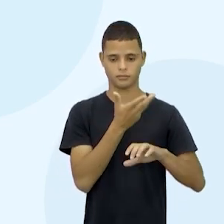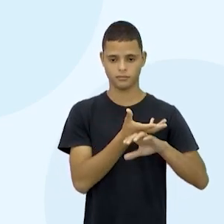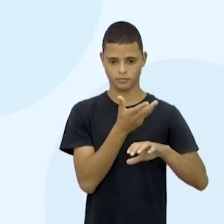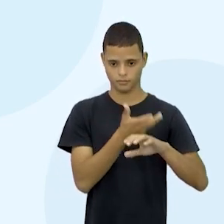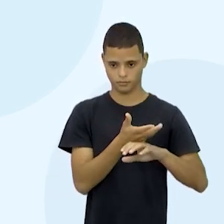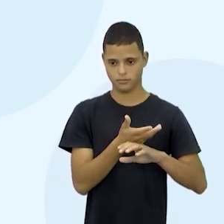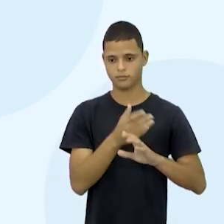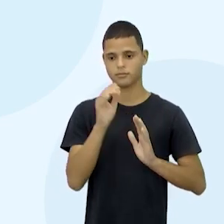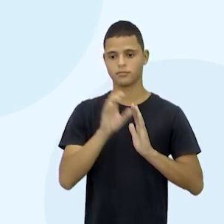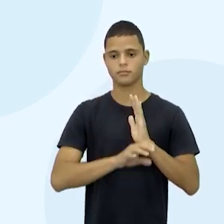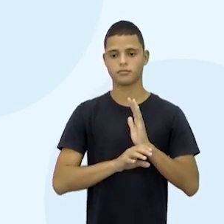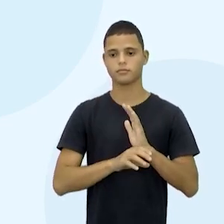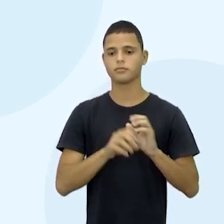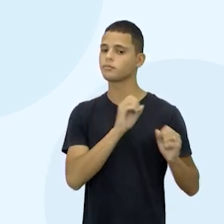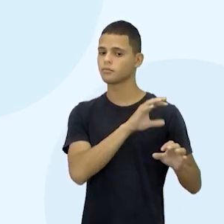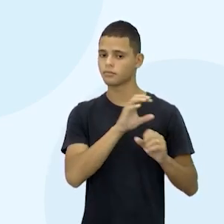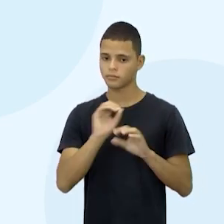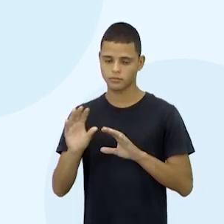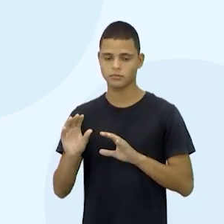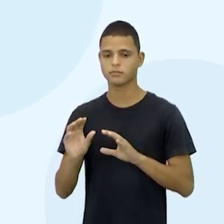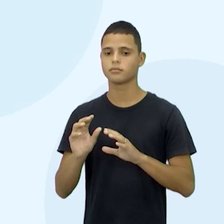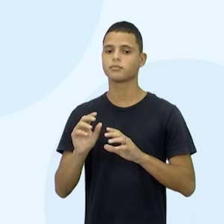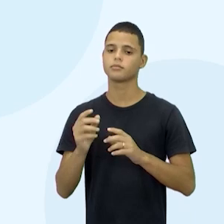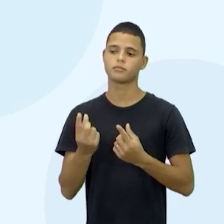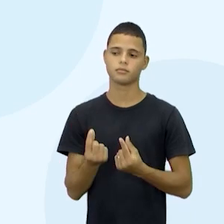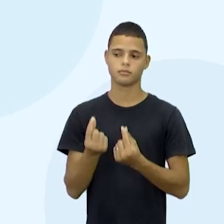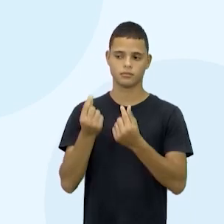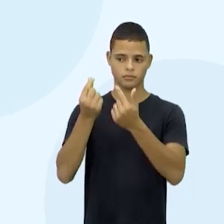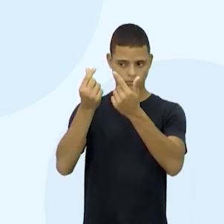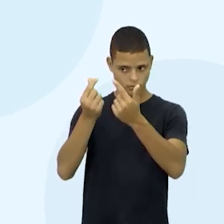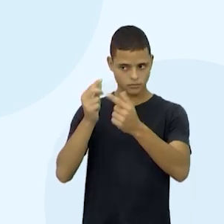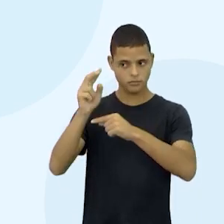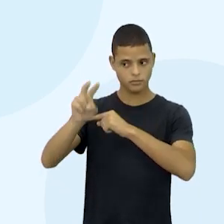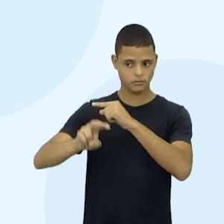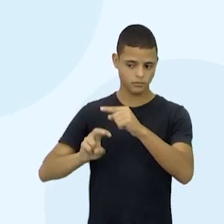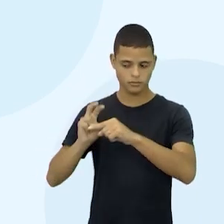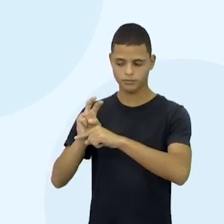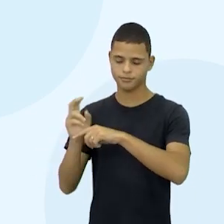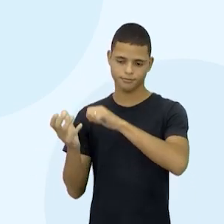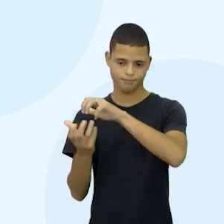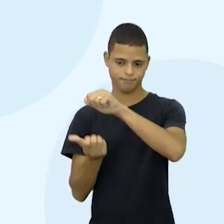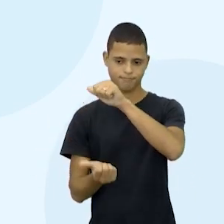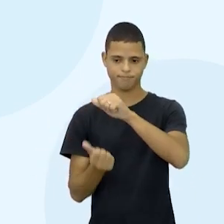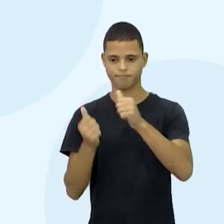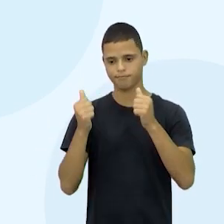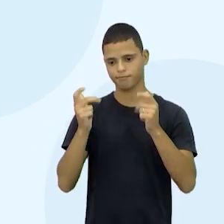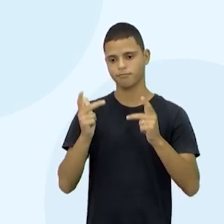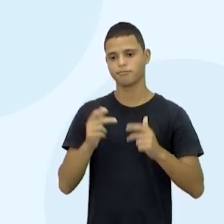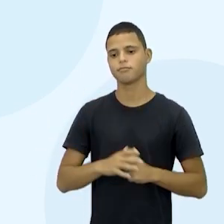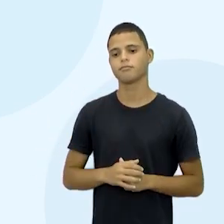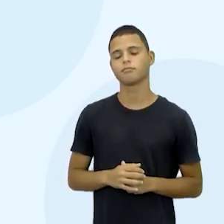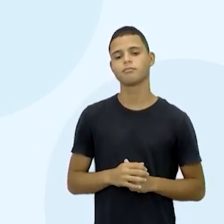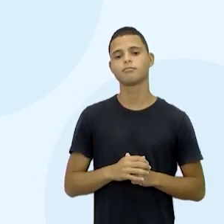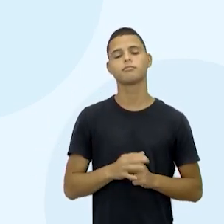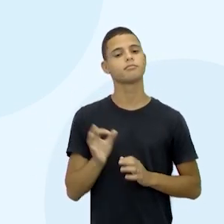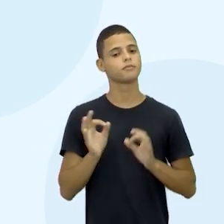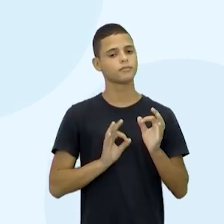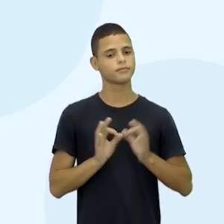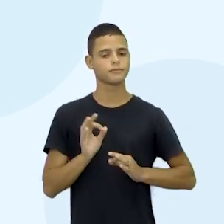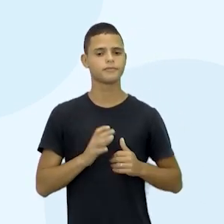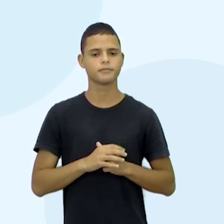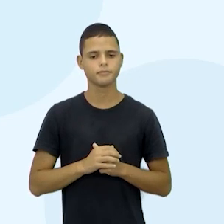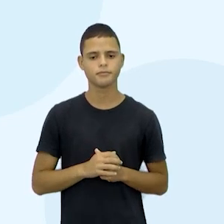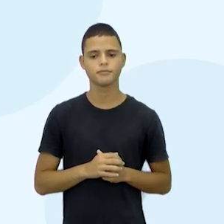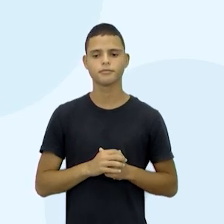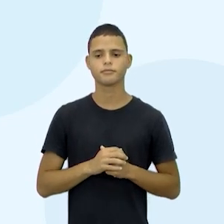Então, a unidade curricular é a educação financeira sustentável, certo? Que engloba todos os componentes. A unidade é essa. Tá Bom? E essas produções?